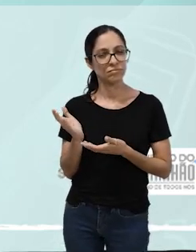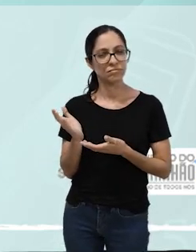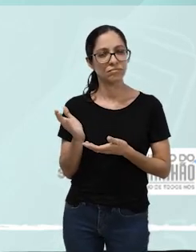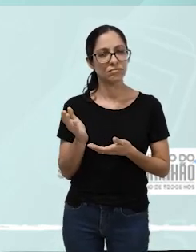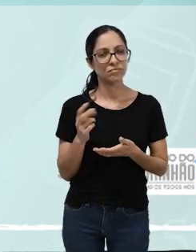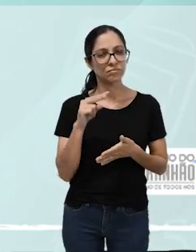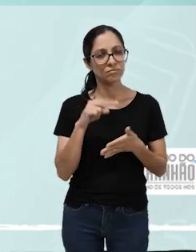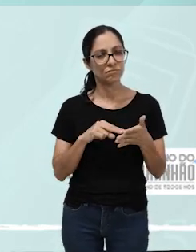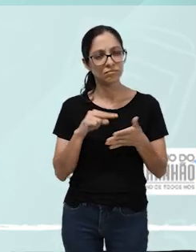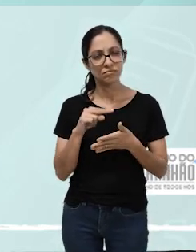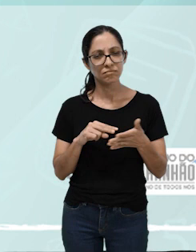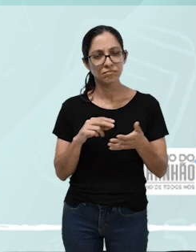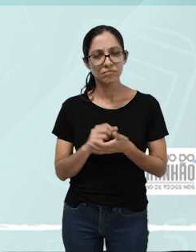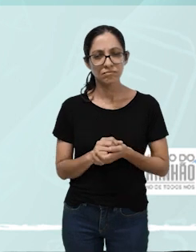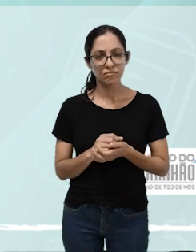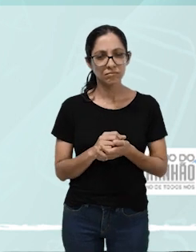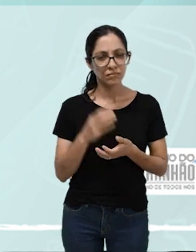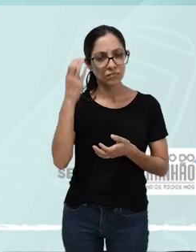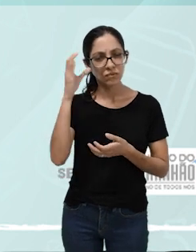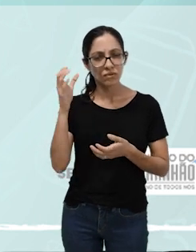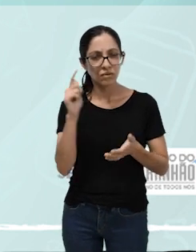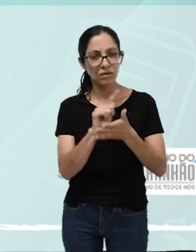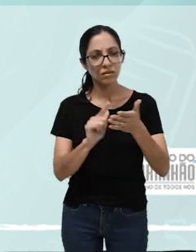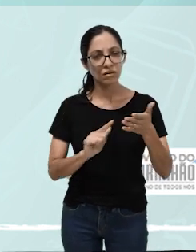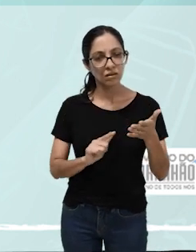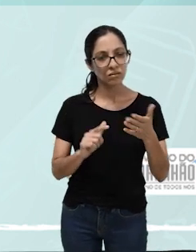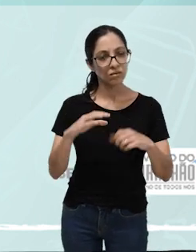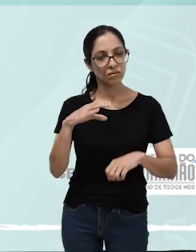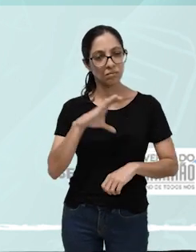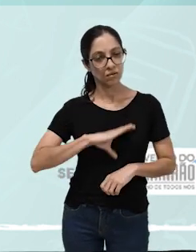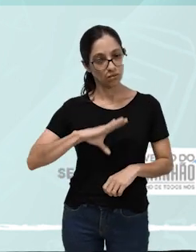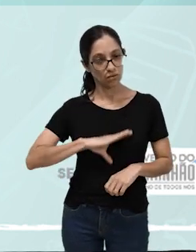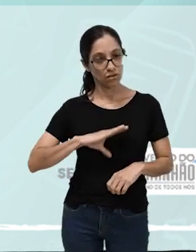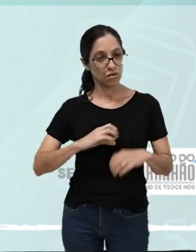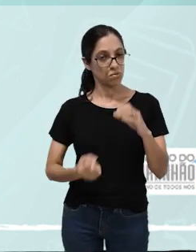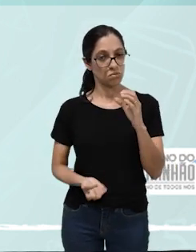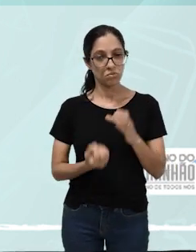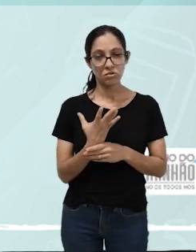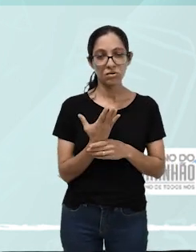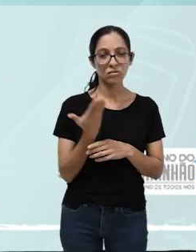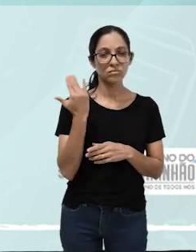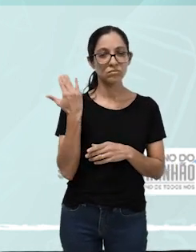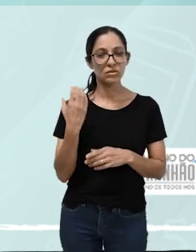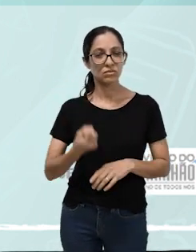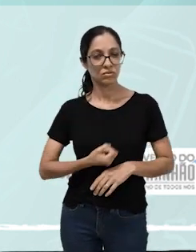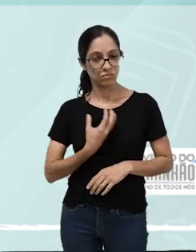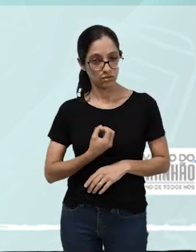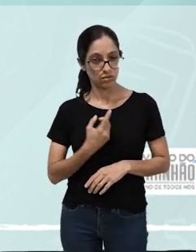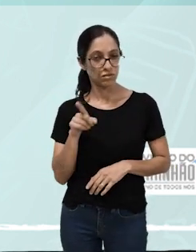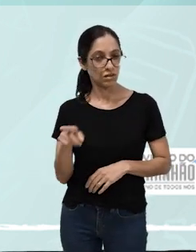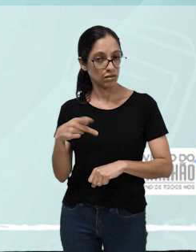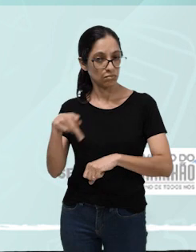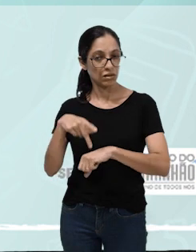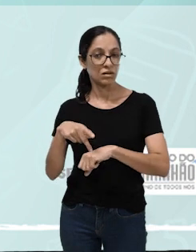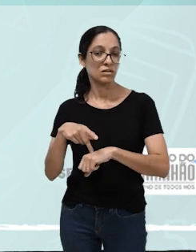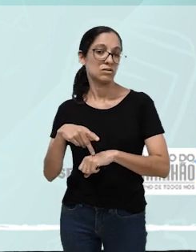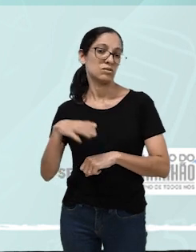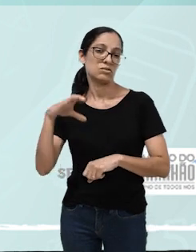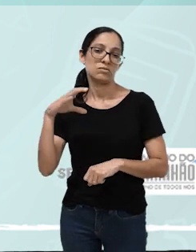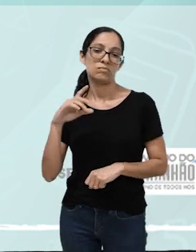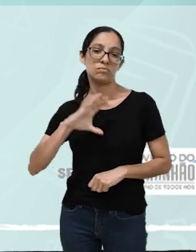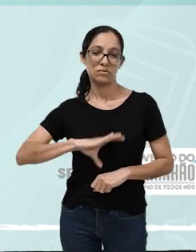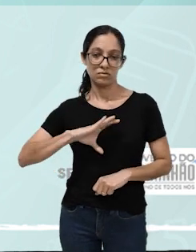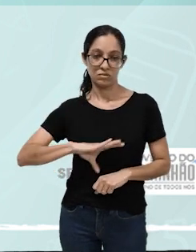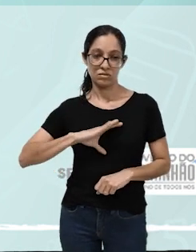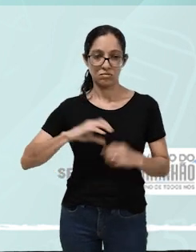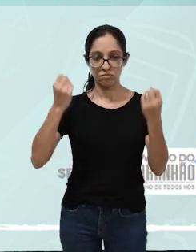marcantes na cultura e literatura portuguesas surgiram na época do trovadorismo em Portugal narrando